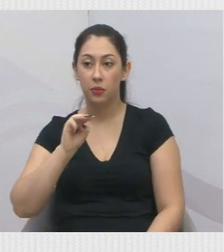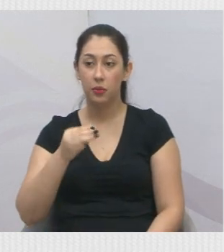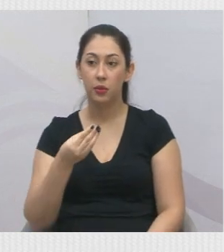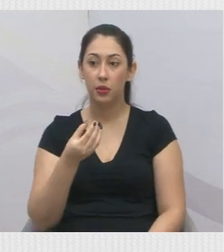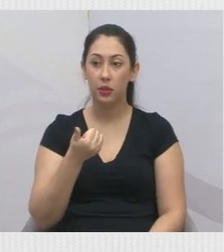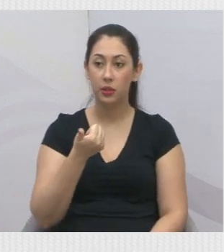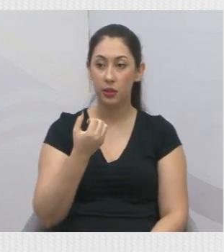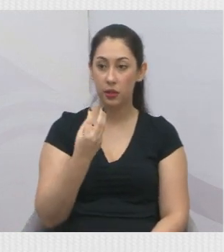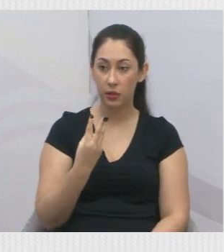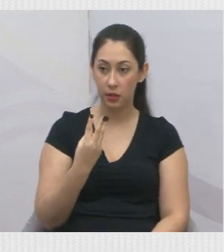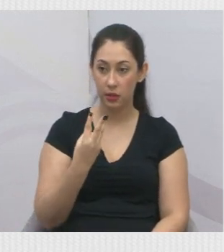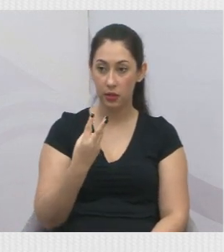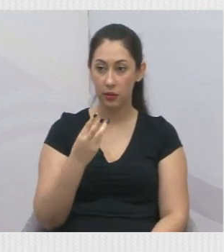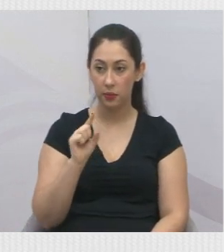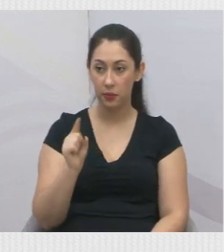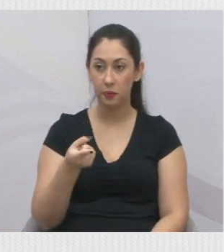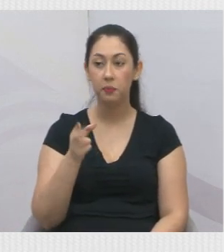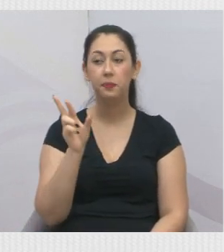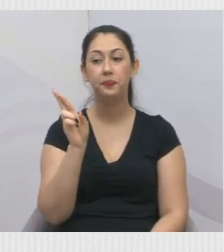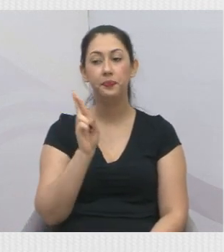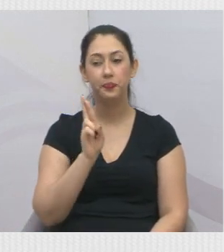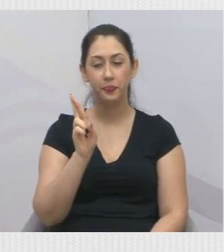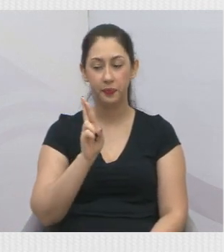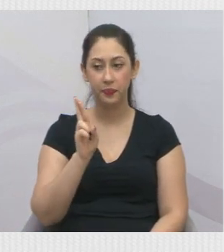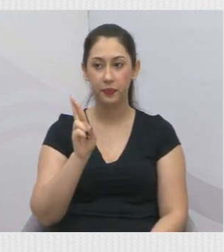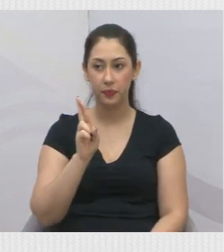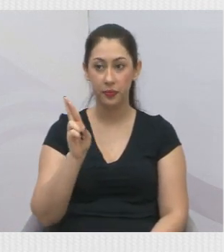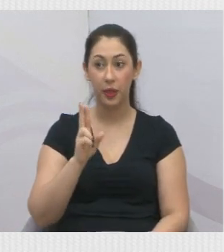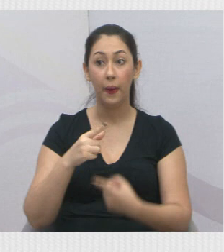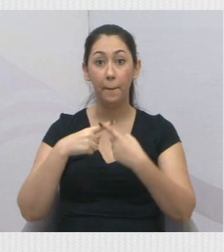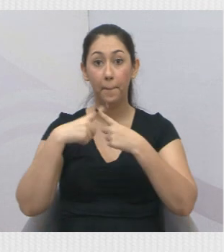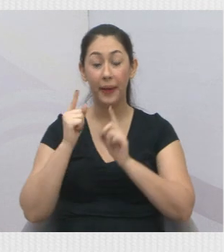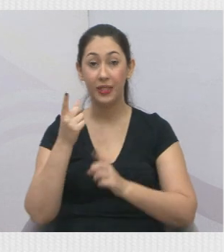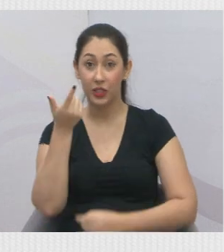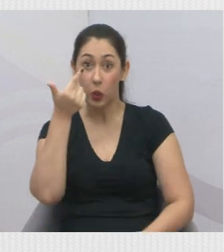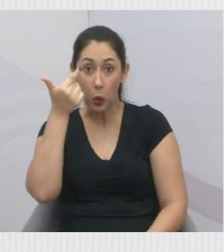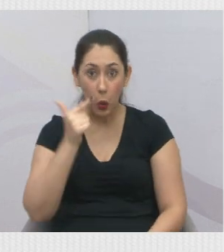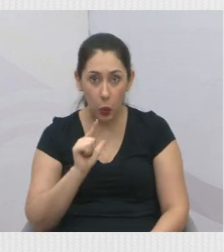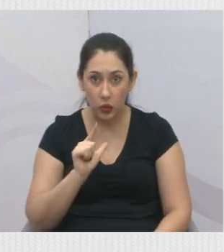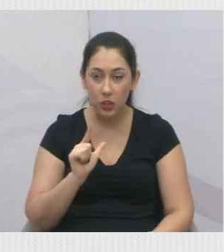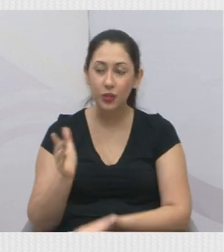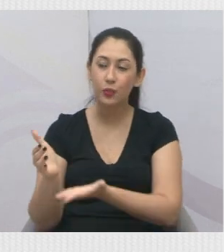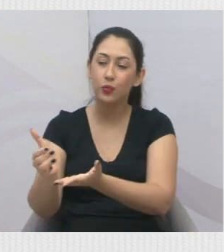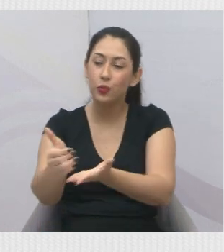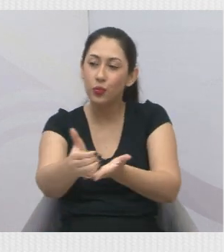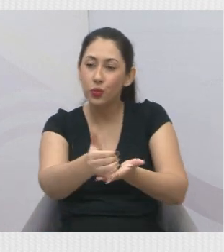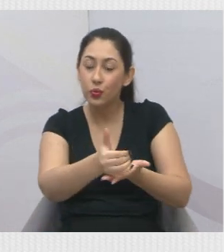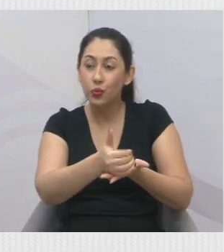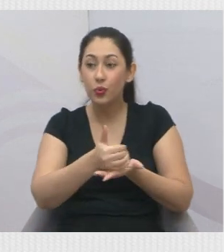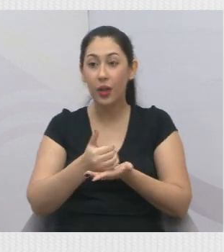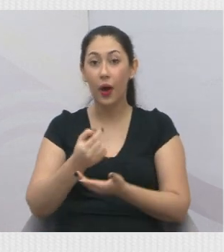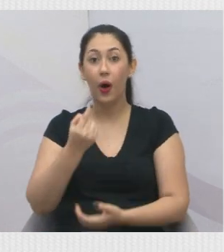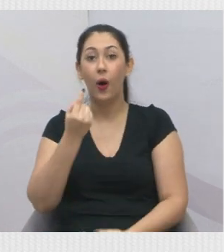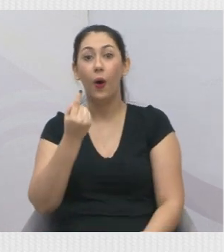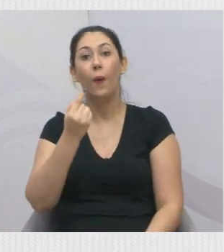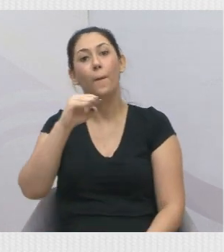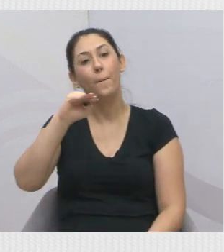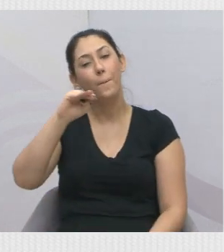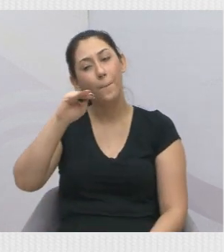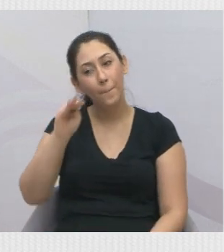R$ 966.013.000, a meta orçamentária da receita, e foi arrecadado o município em 2021